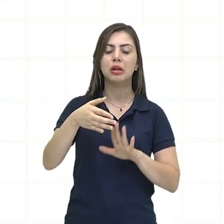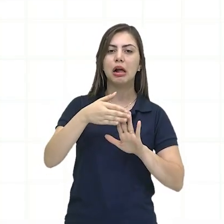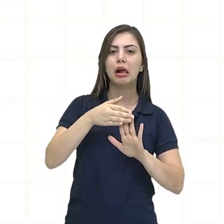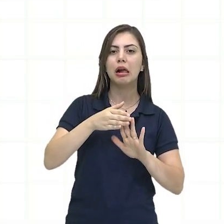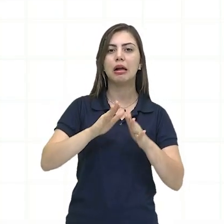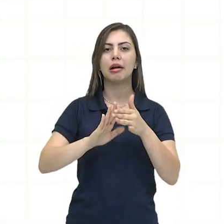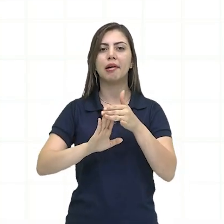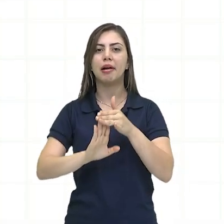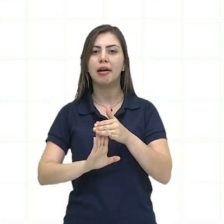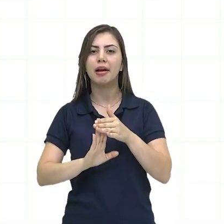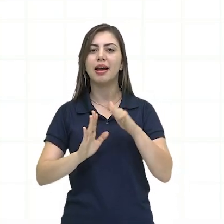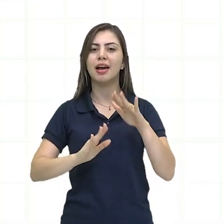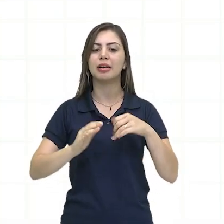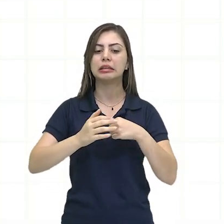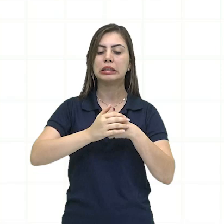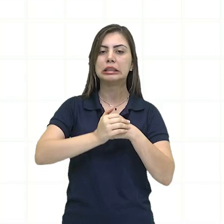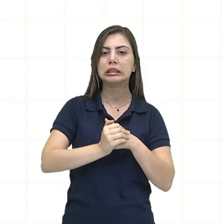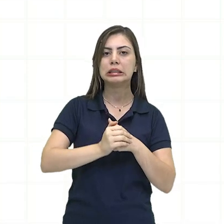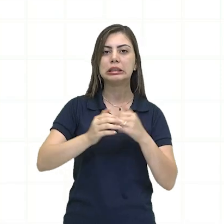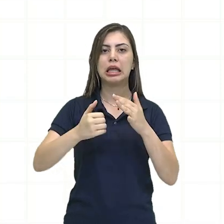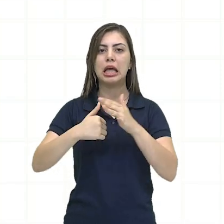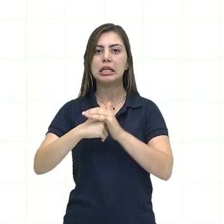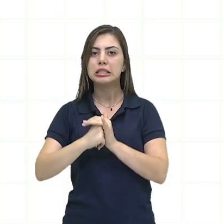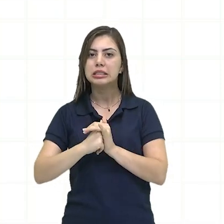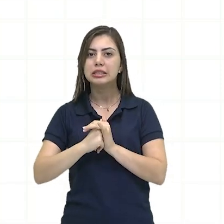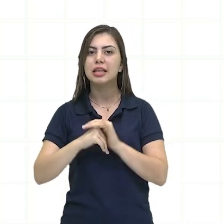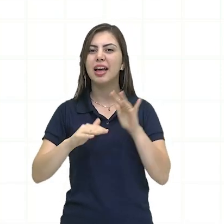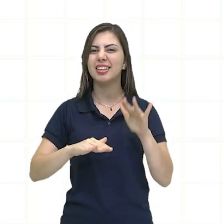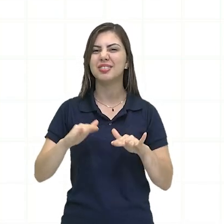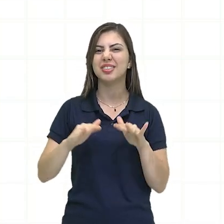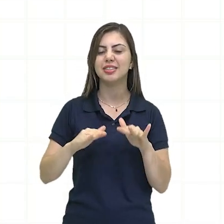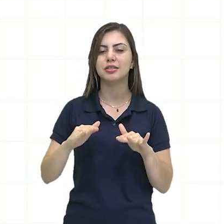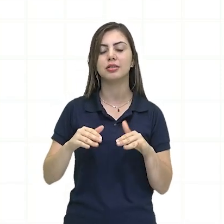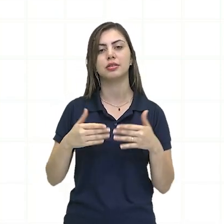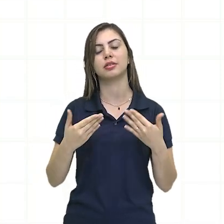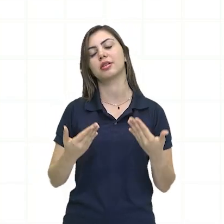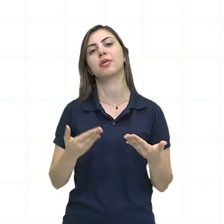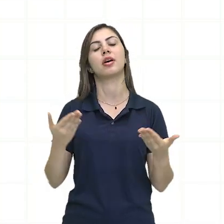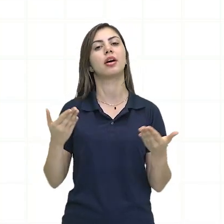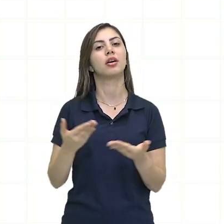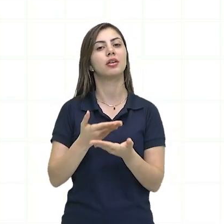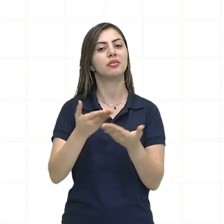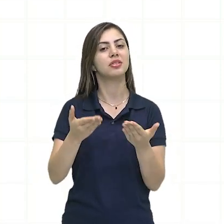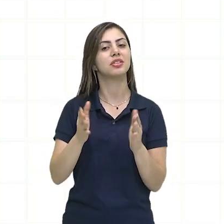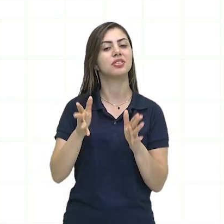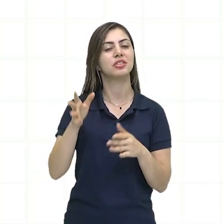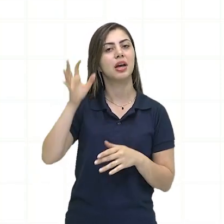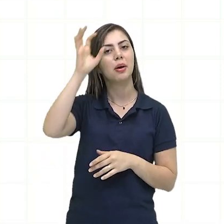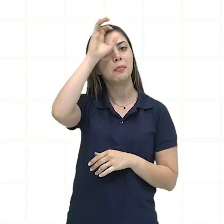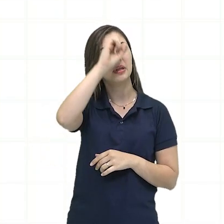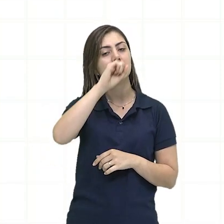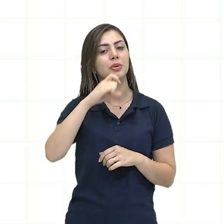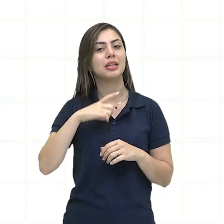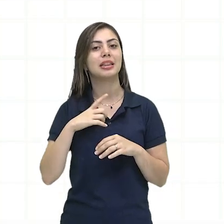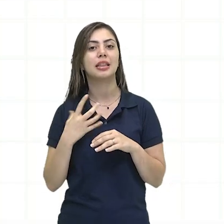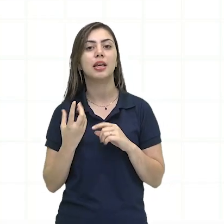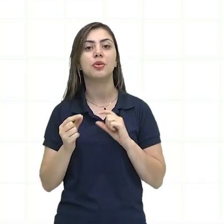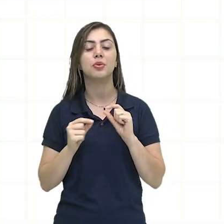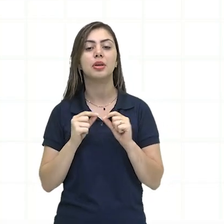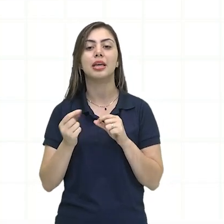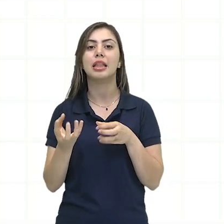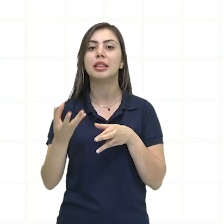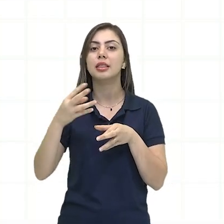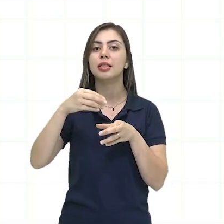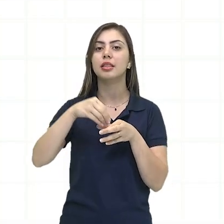né? A gente às vezes tem uma mania. Então, você sabe agora que aqui dentro, né,